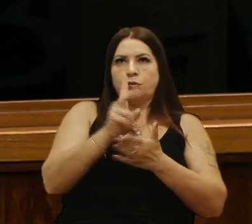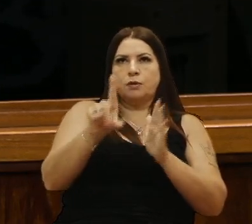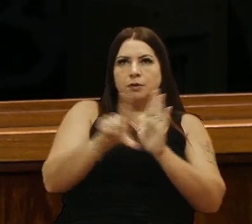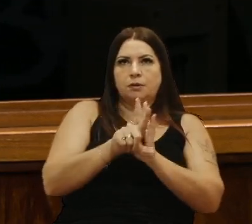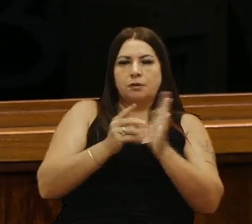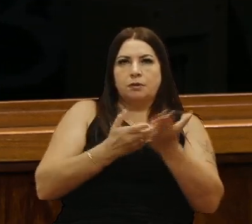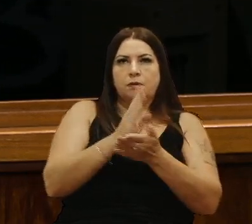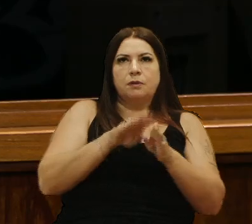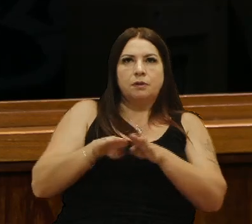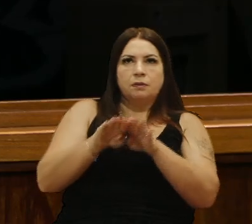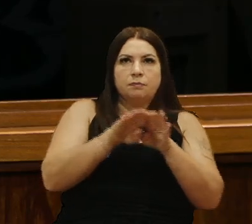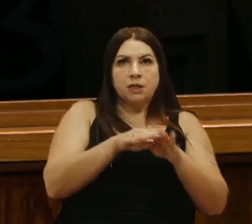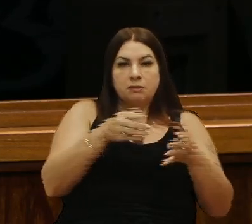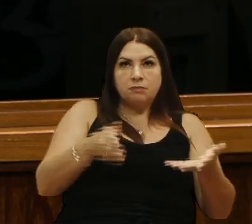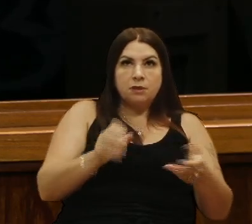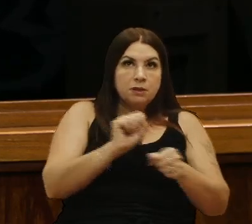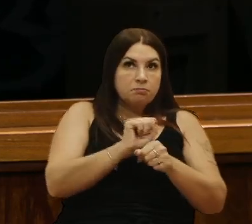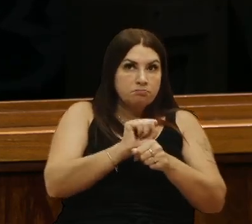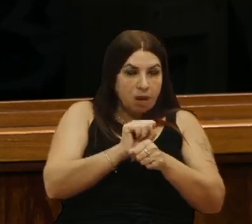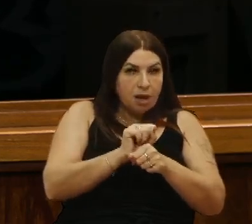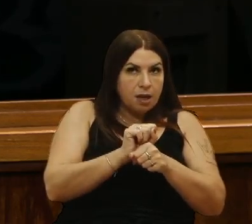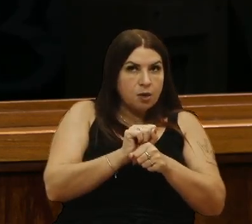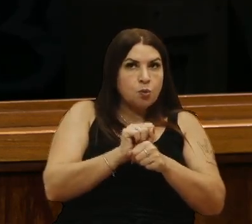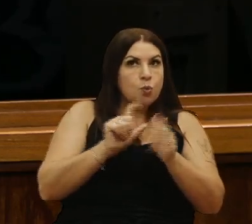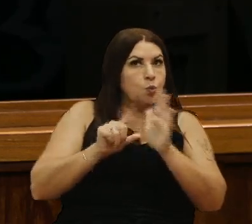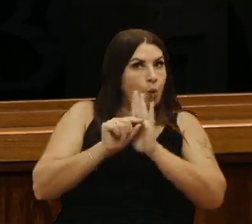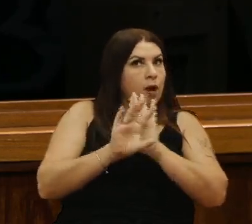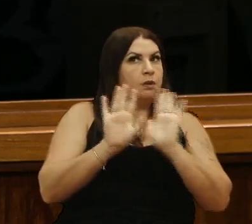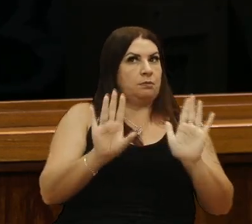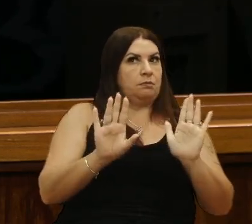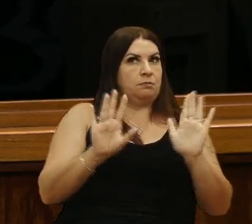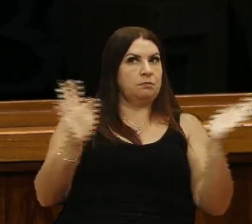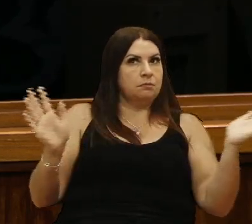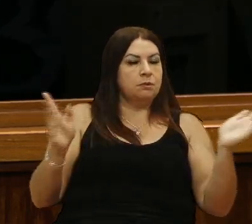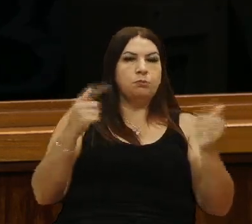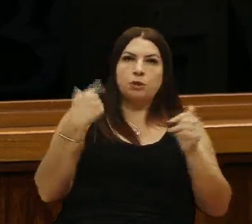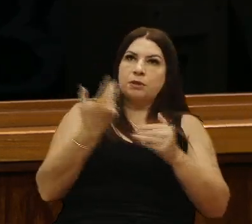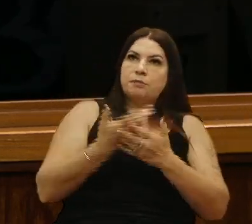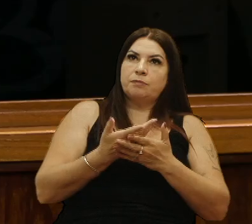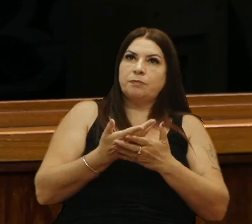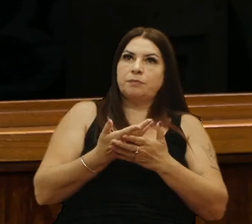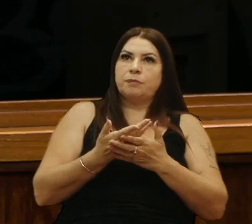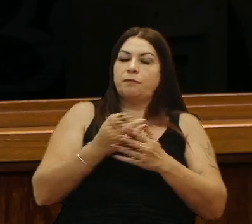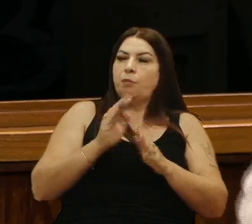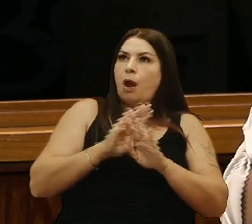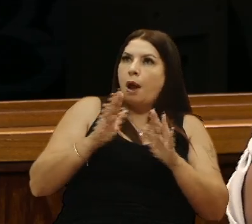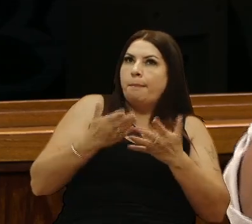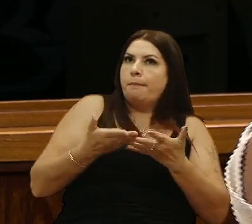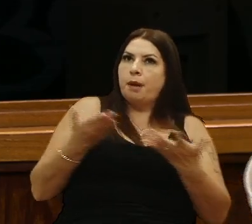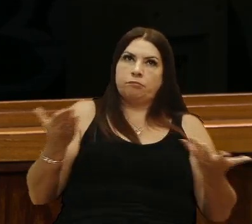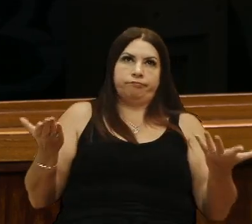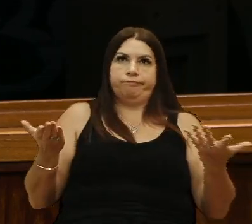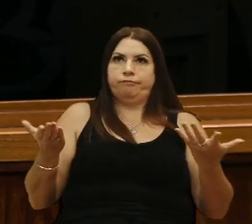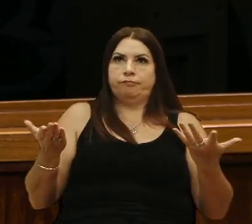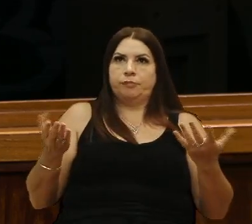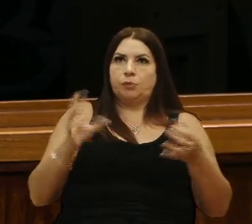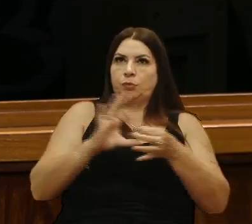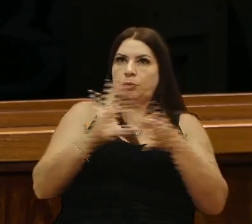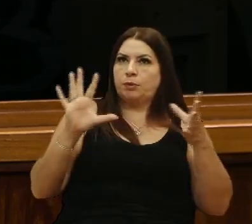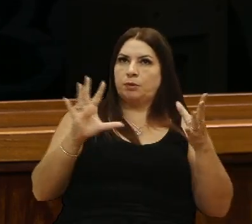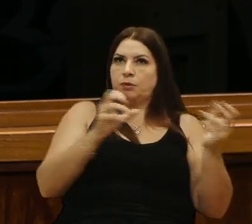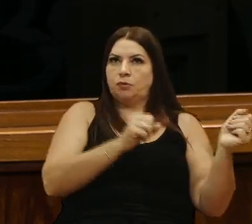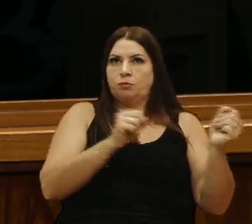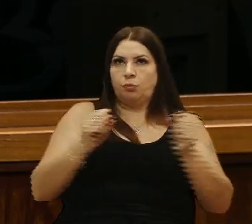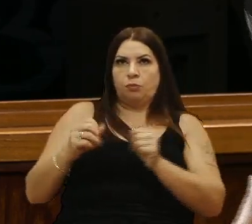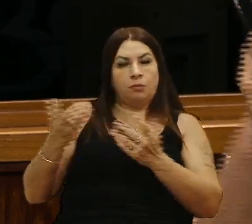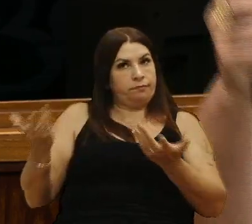aprovada por unanimidade. Aqui espero coerência, porque daqui a pouco vamos acabar com a independência de